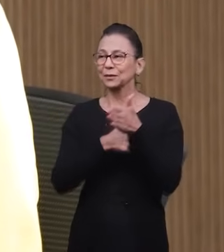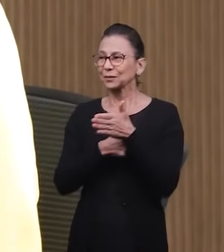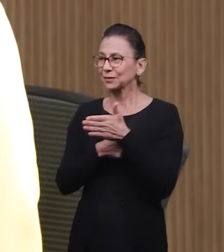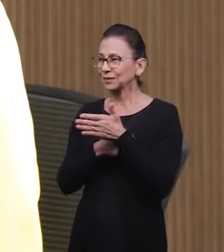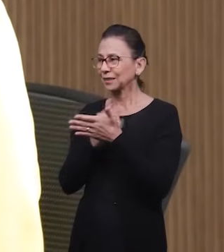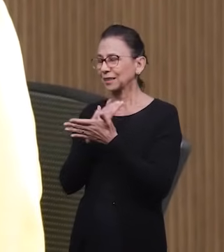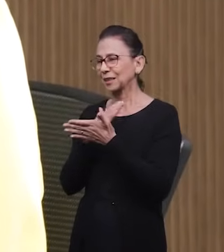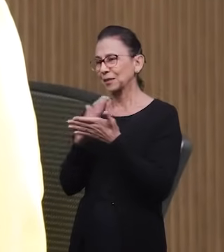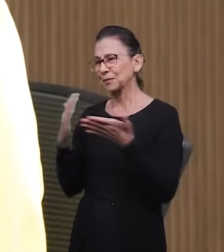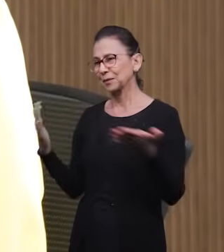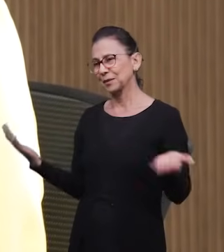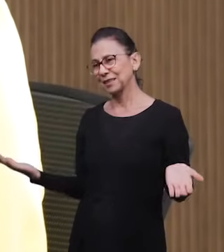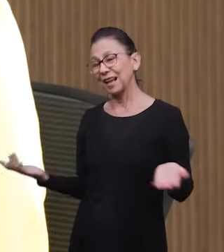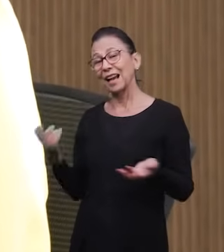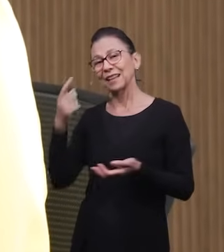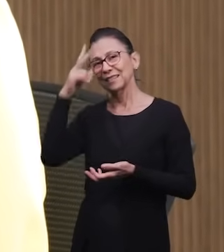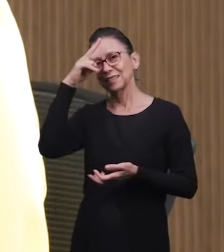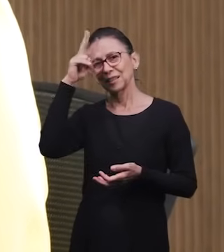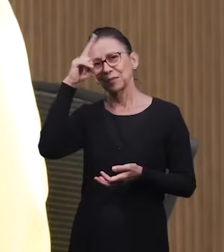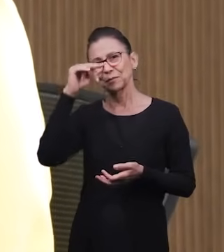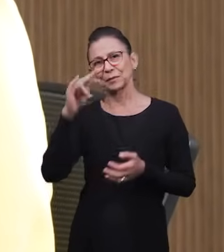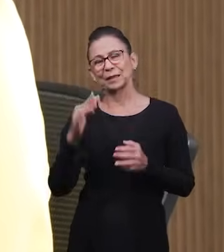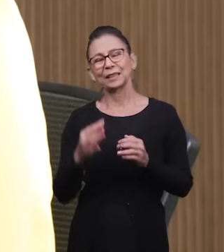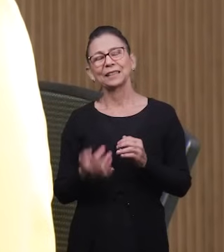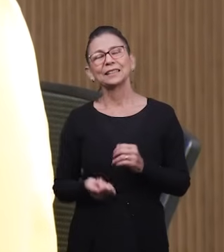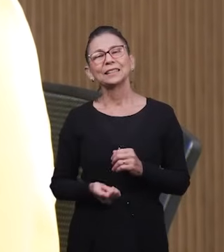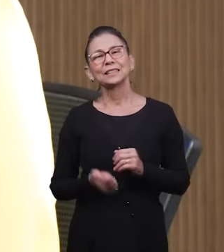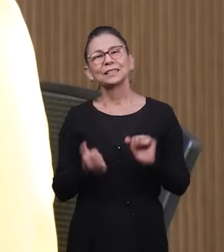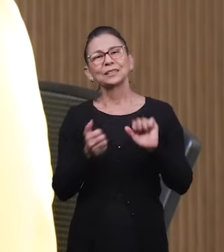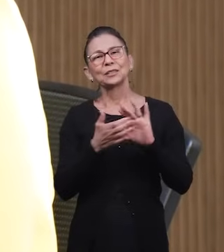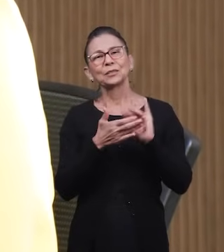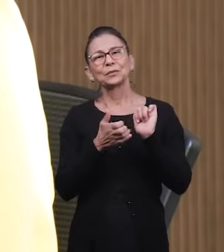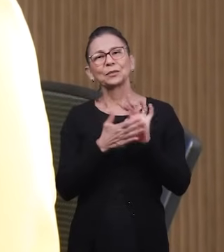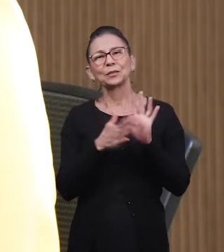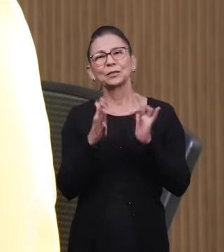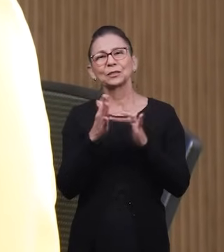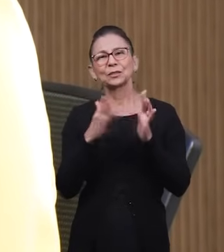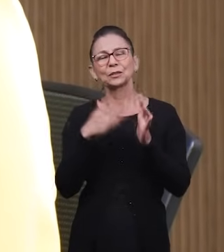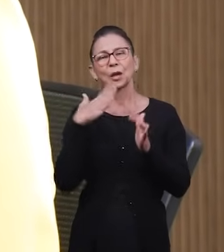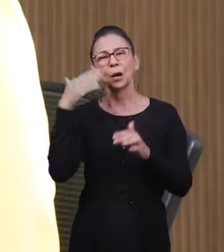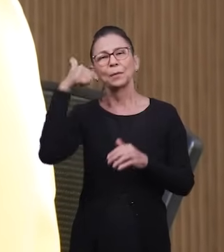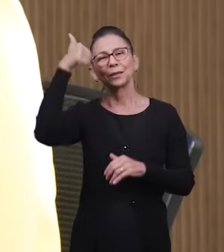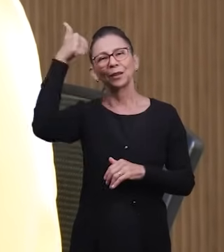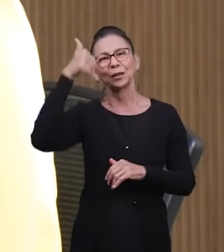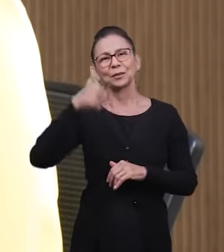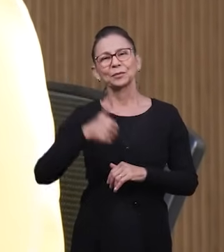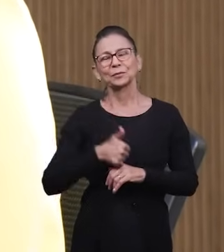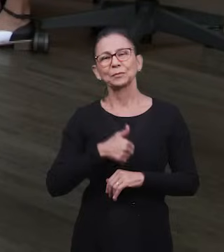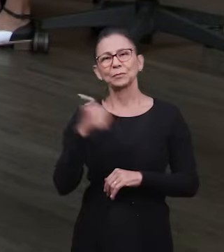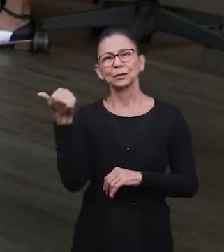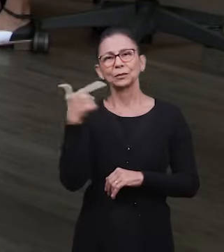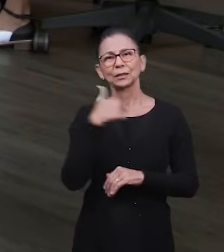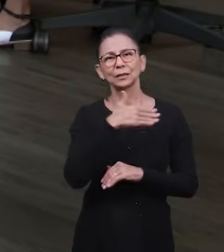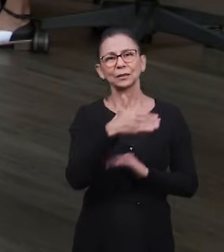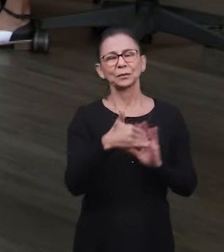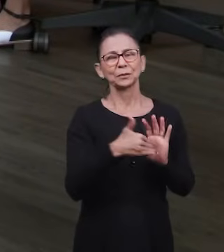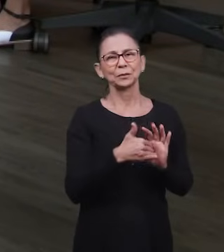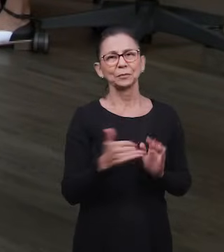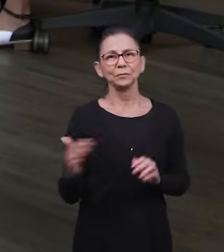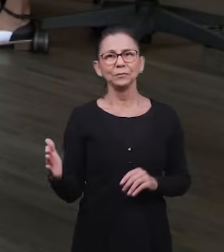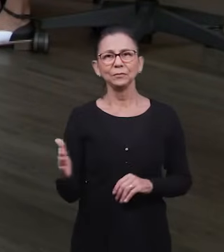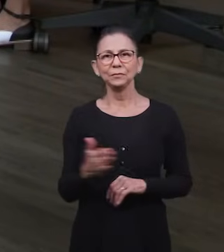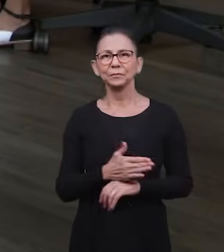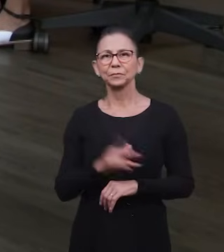Me fez lembrar do louvor, né? Jesus é melhor do que ouro e bens, né? Jesus é melhor do que tudo que tens. Então vamos lá, Betânia, pode fazer.